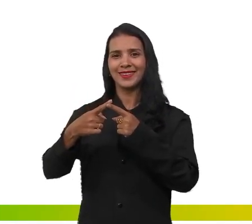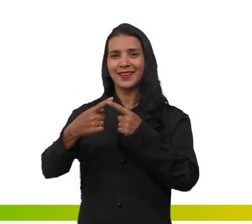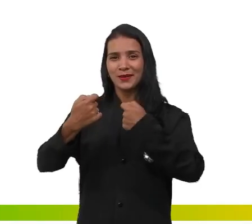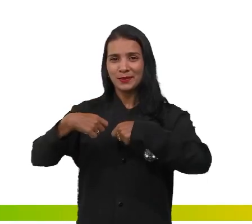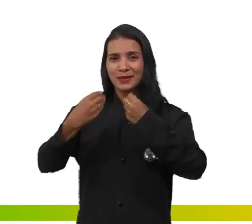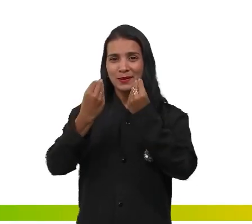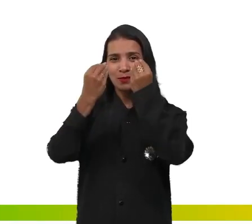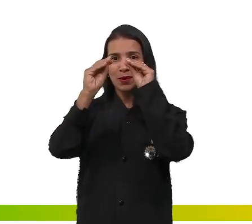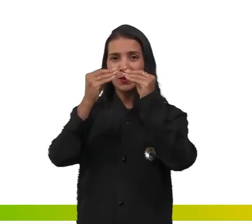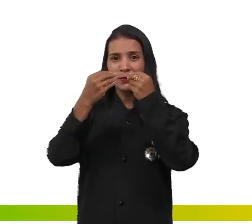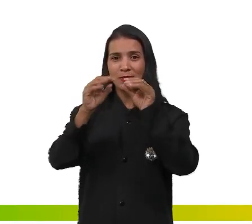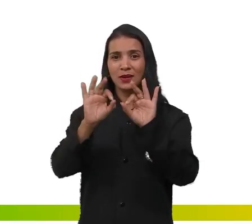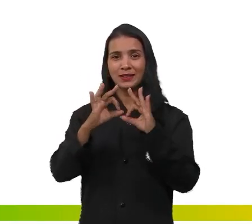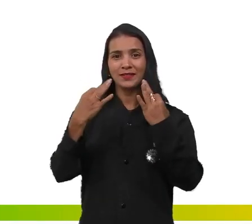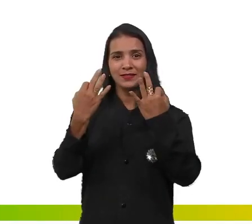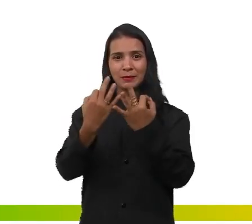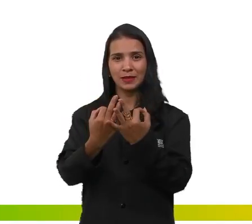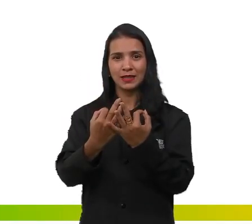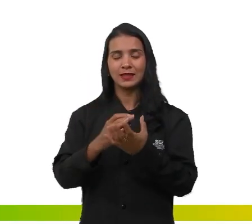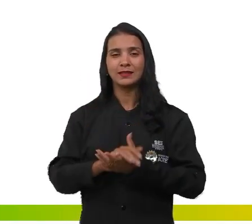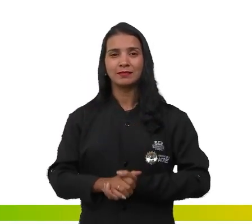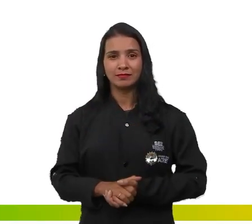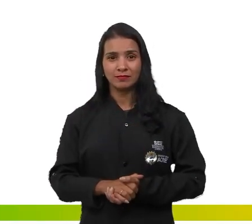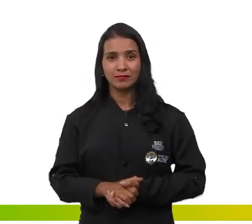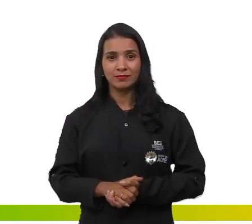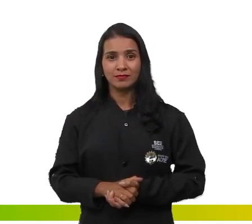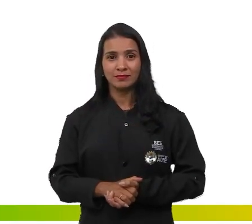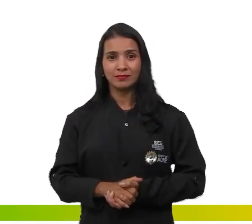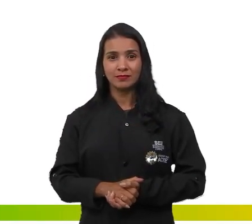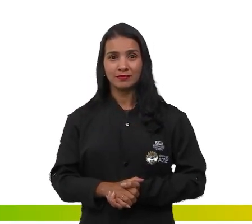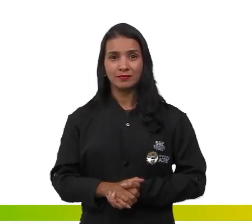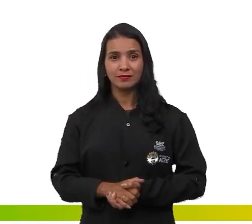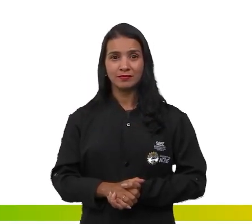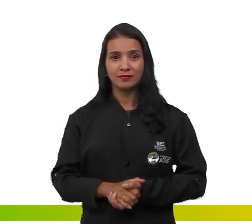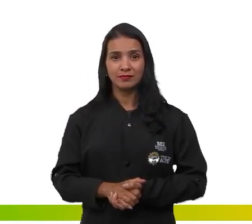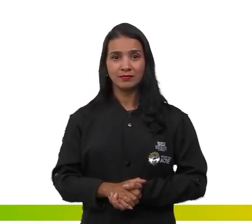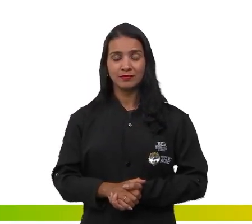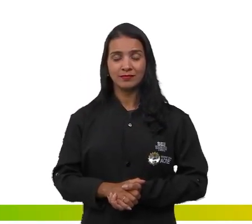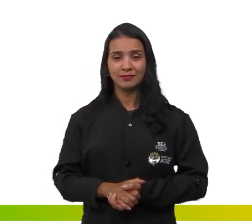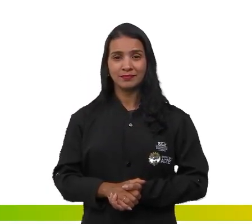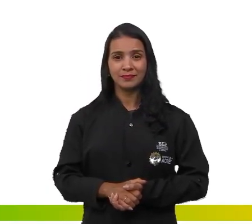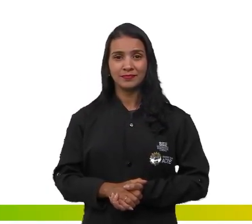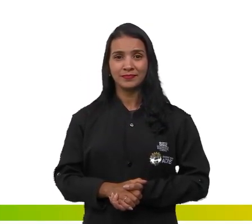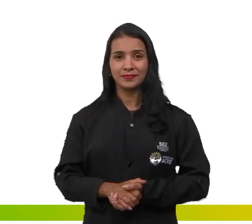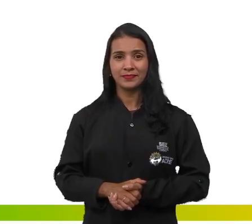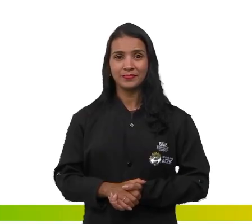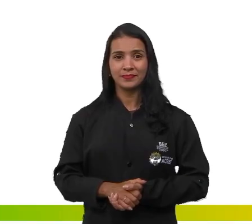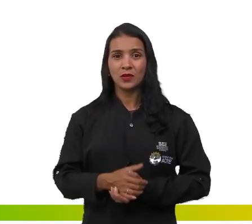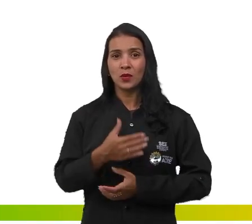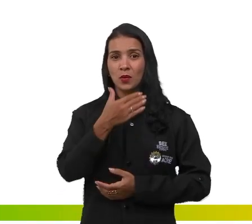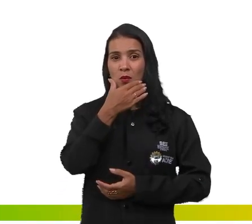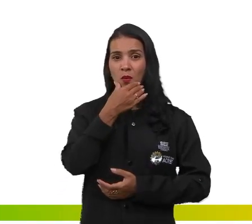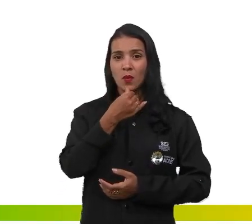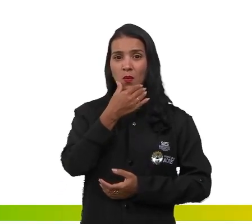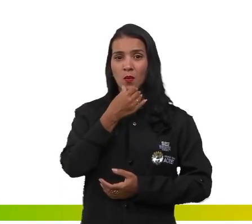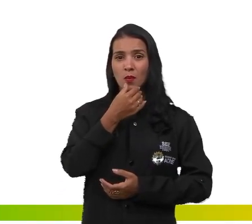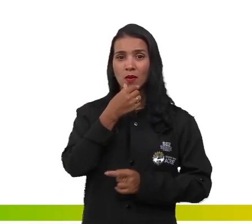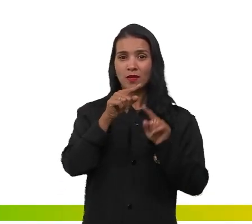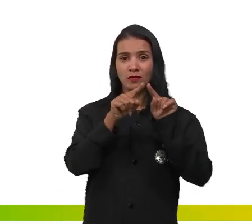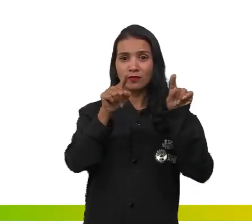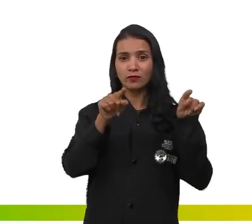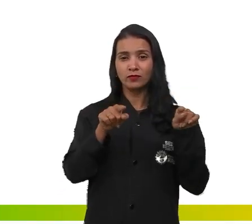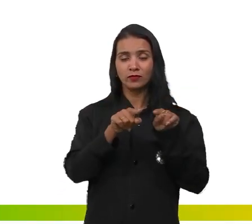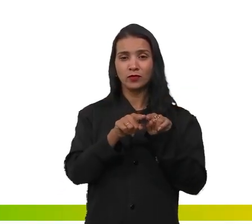calvo, então é pintadinho. E o seu avô materno não havia histórico, então ele não é,